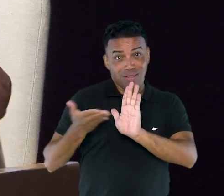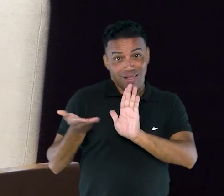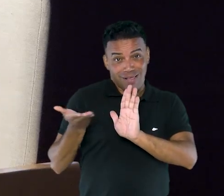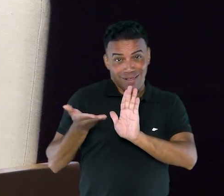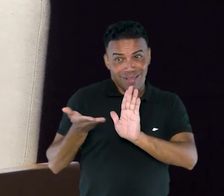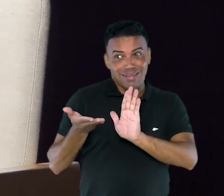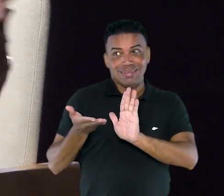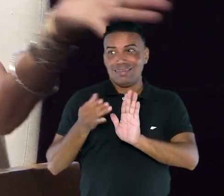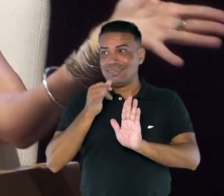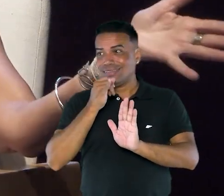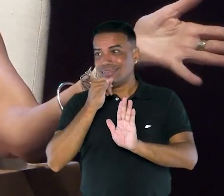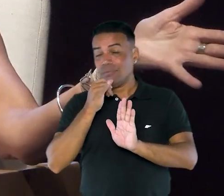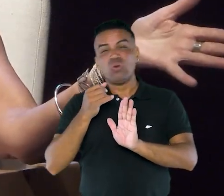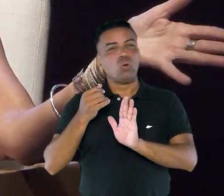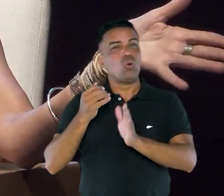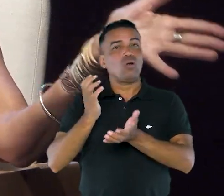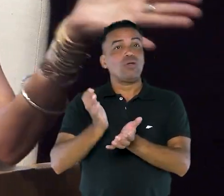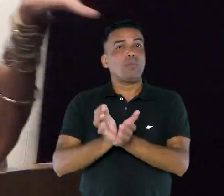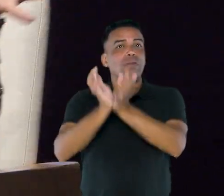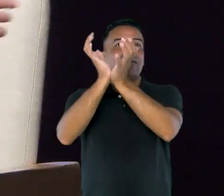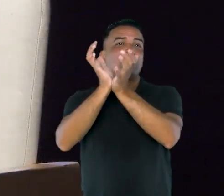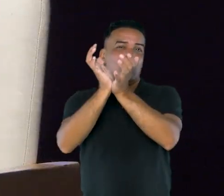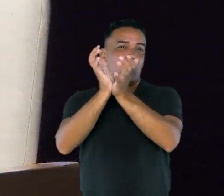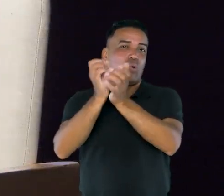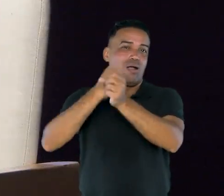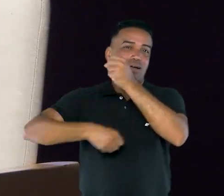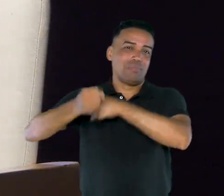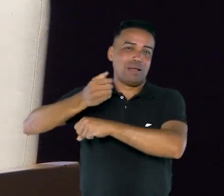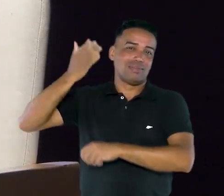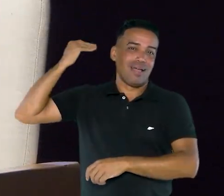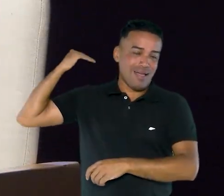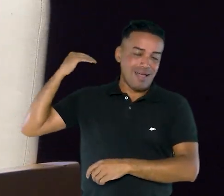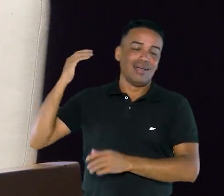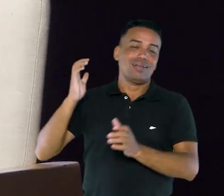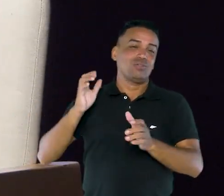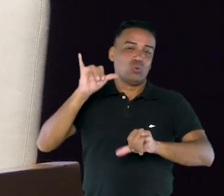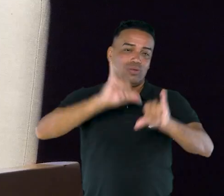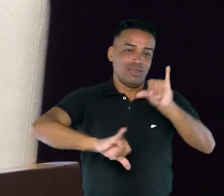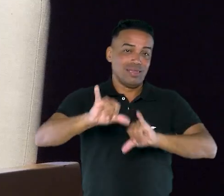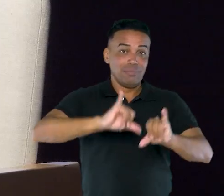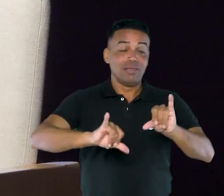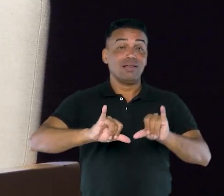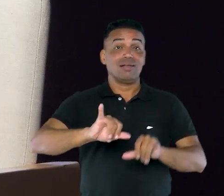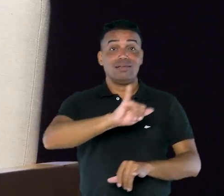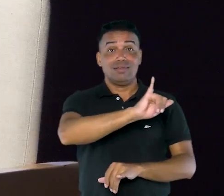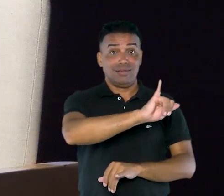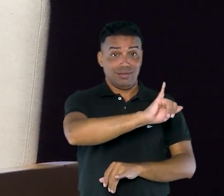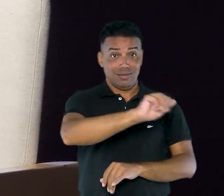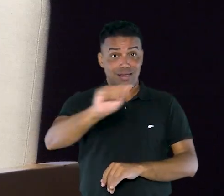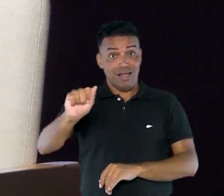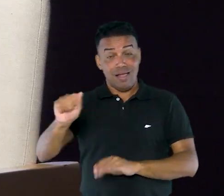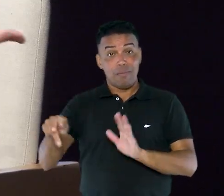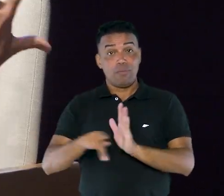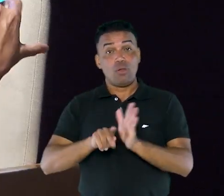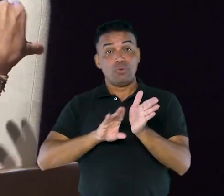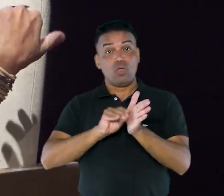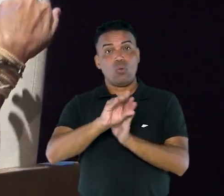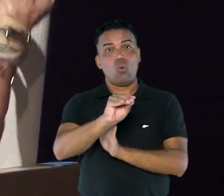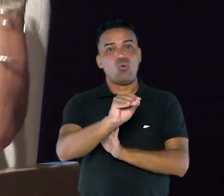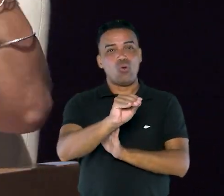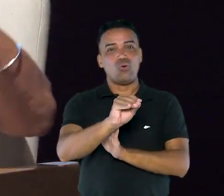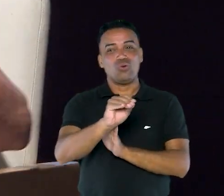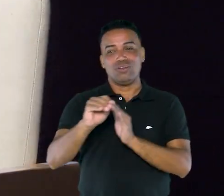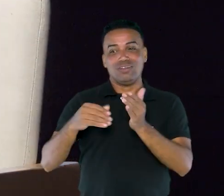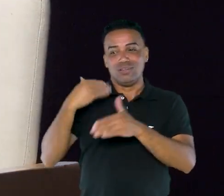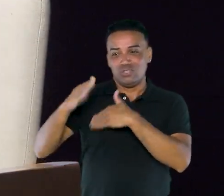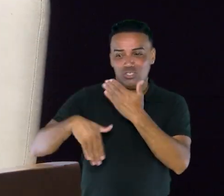que... ganhou o prêmio Nobel ano passado, né, de Química, que é um dos caras da inteligência artificial da Google. É o mesmo cara que